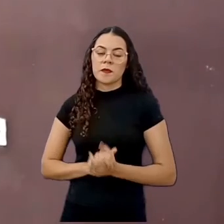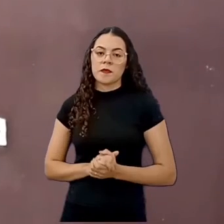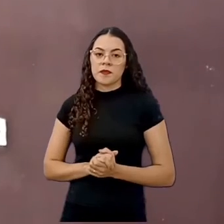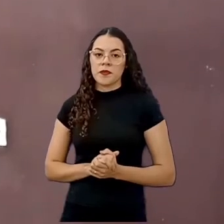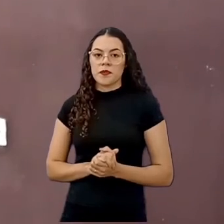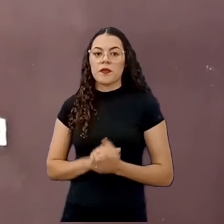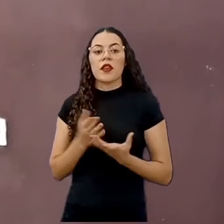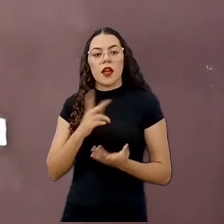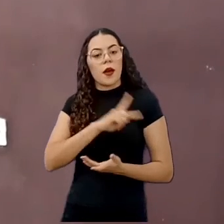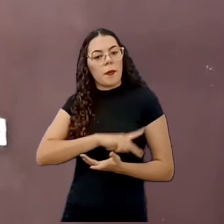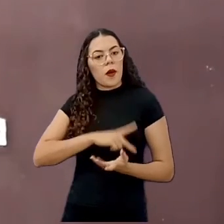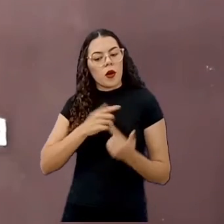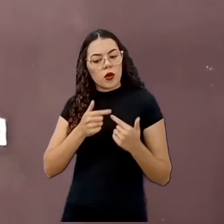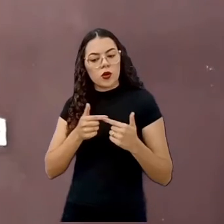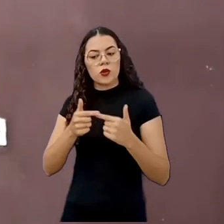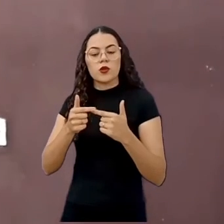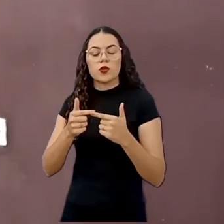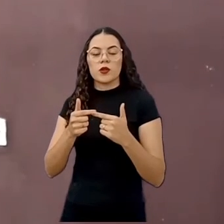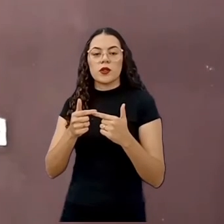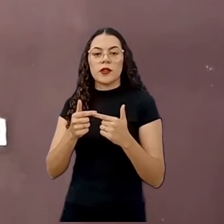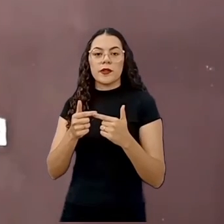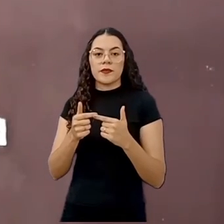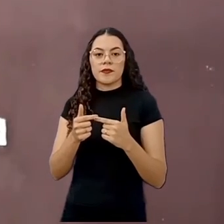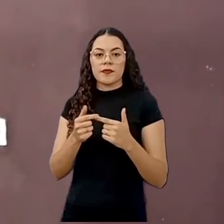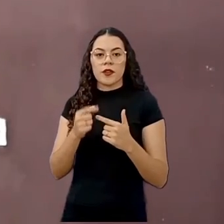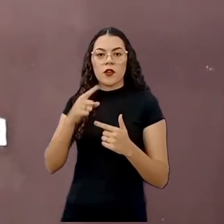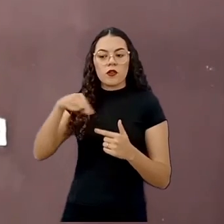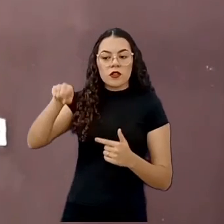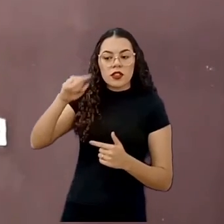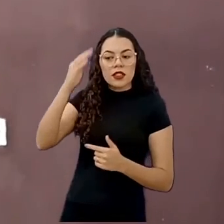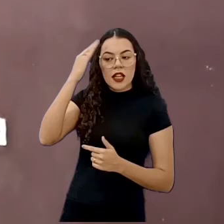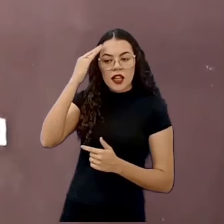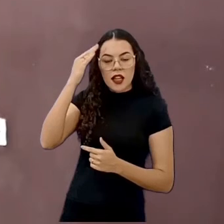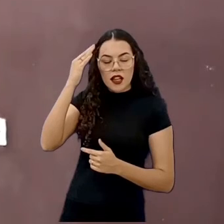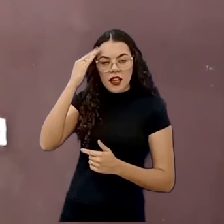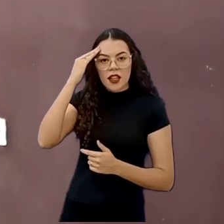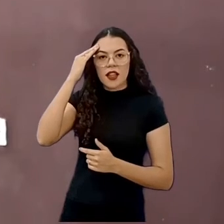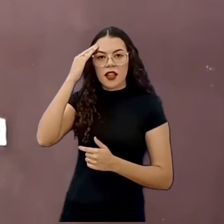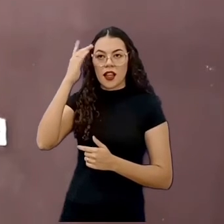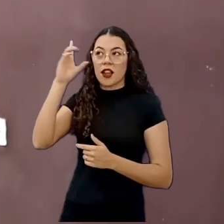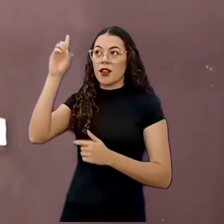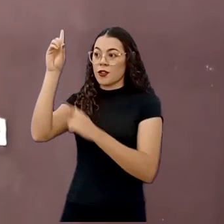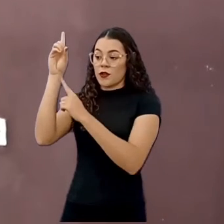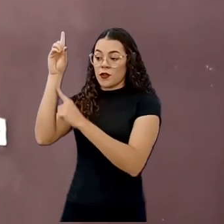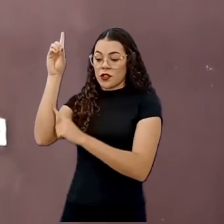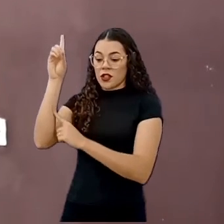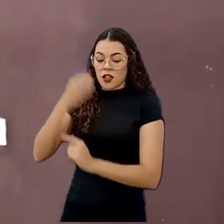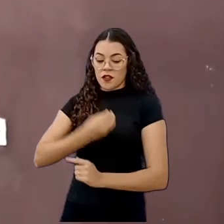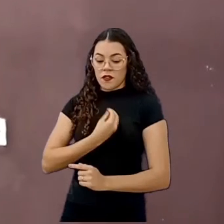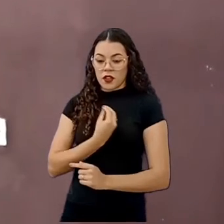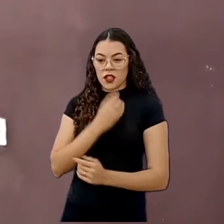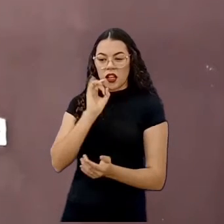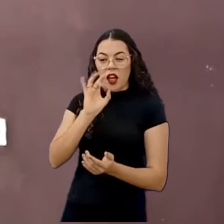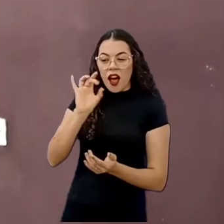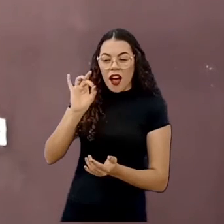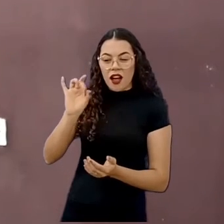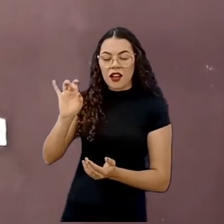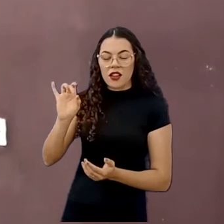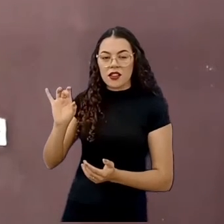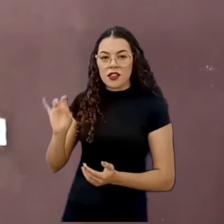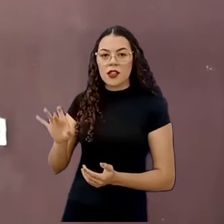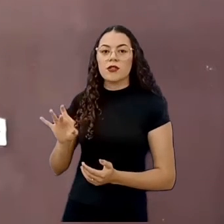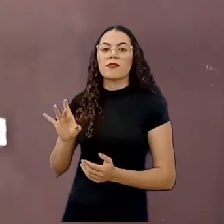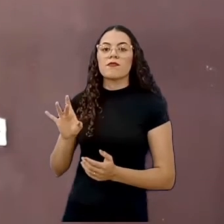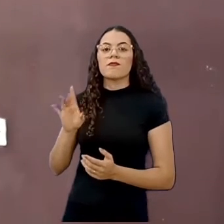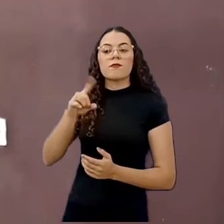E aí Paulo continua: a partir do momento que vocês entenderem a vontade de Deus para a vida de vocês, a